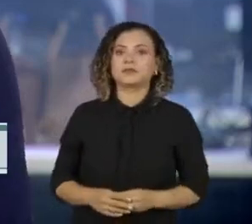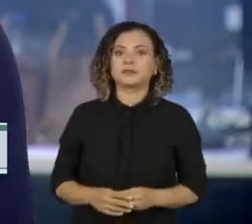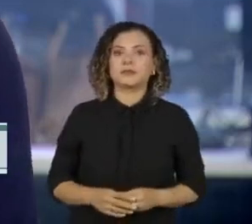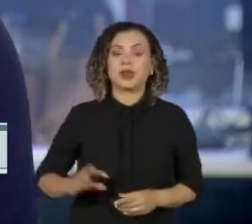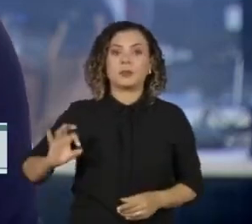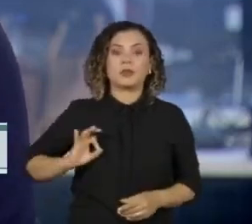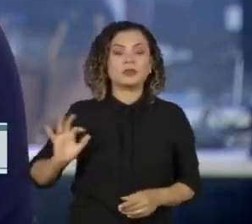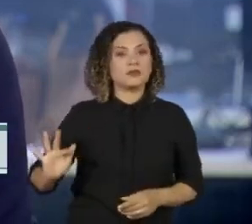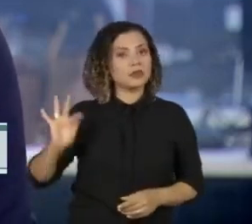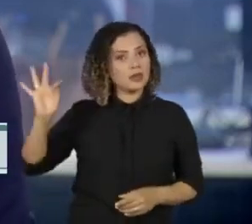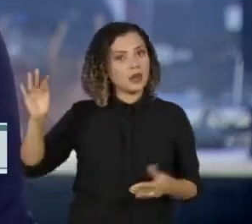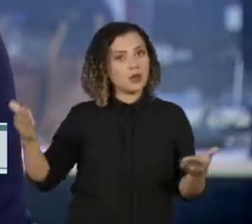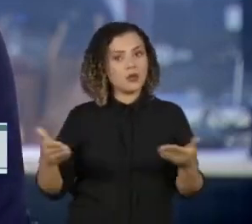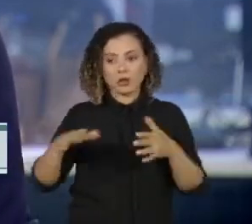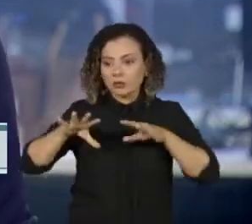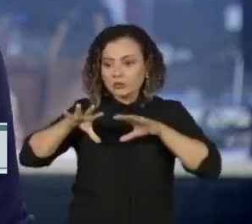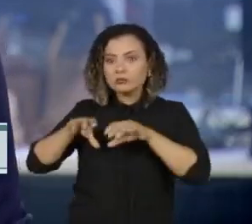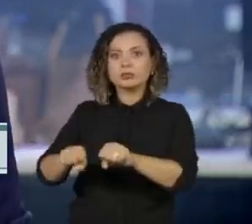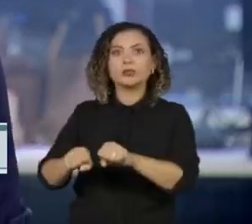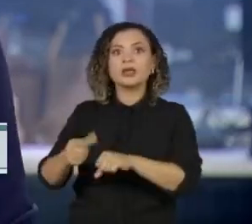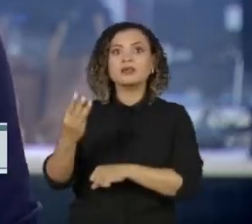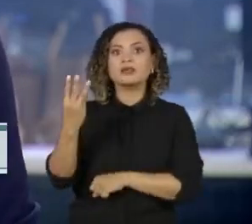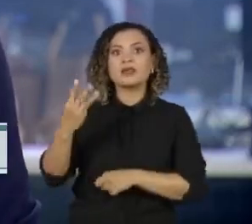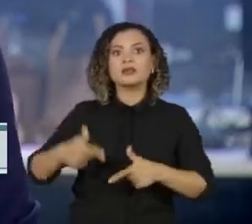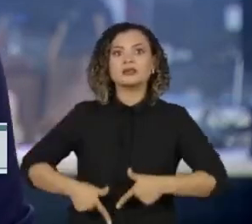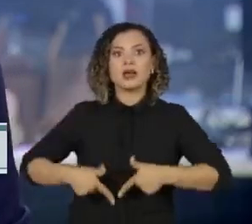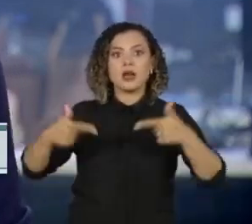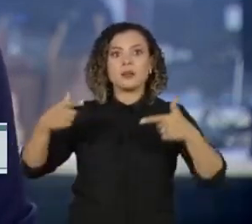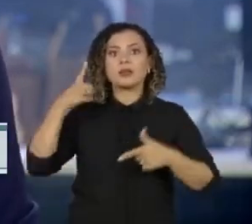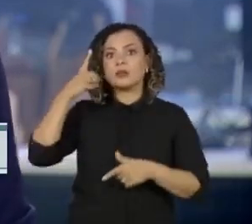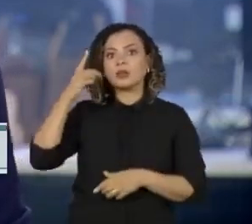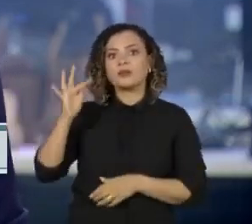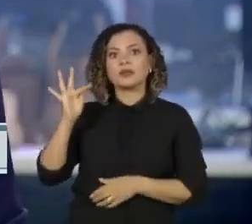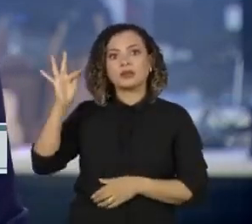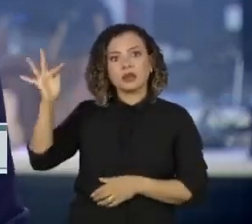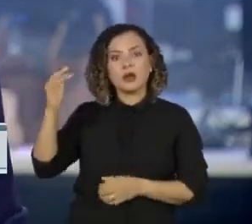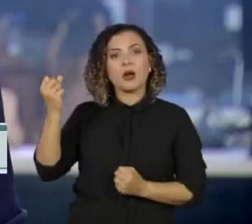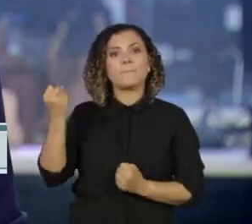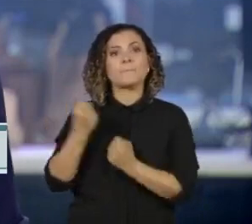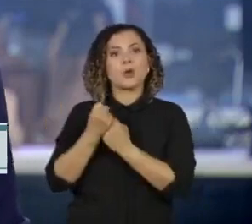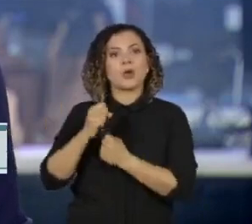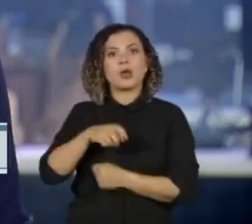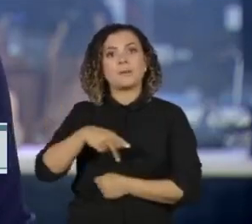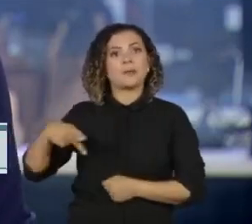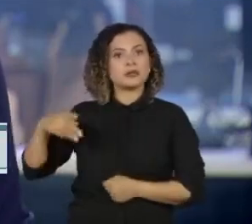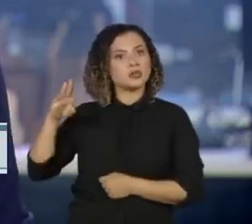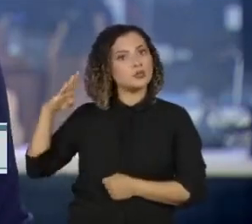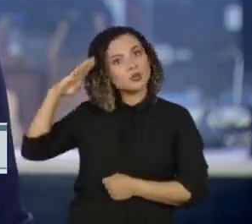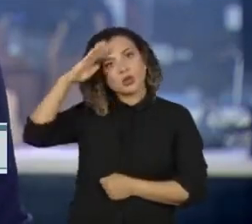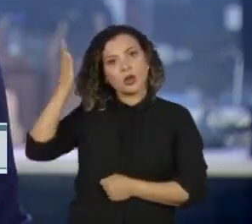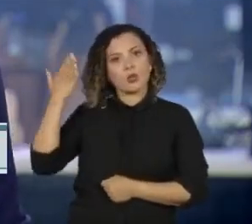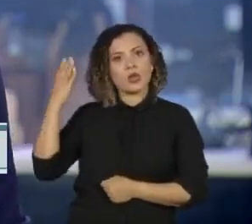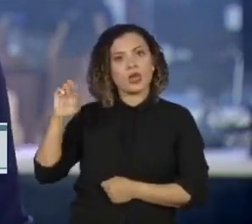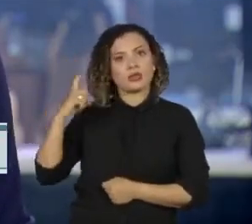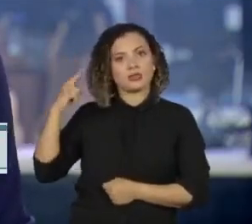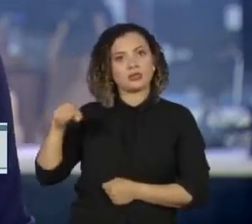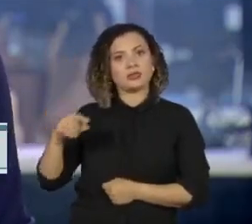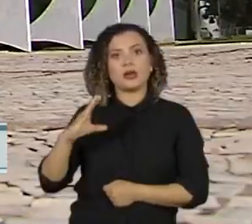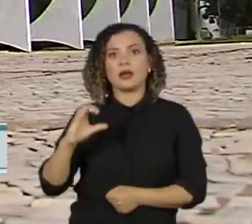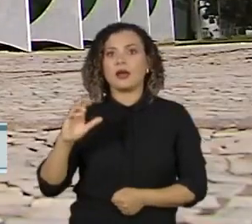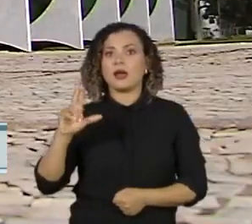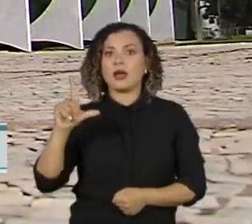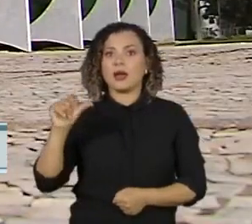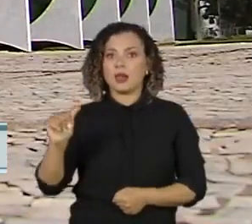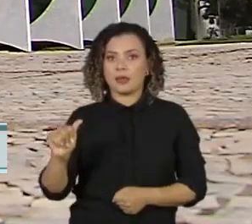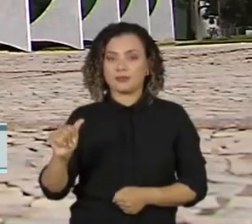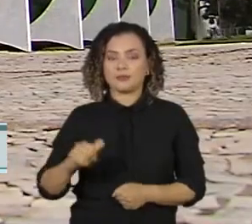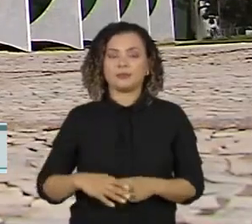Polícia Federal aprendeu três armas da deputada Federal e apoiadora do ex-presidente Jair bolsonaro Carla Zambelli